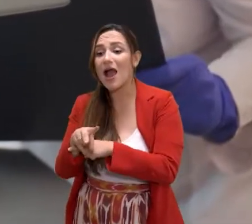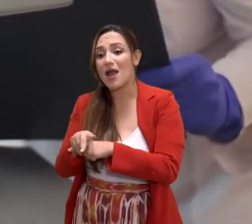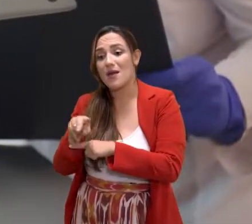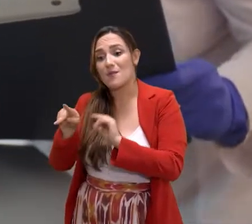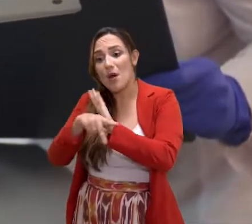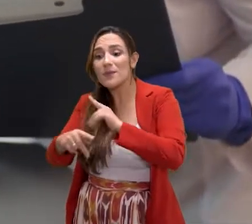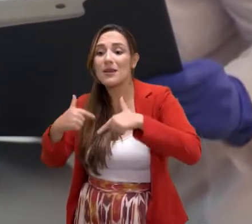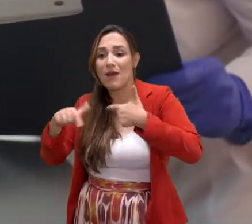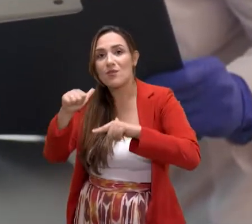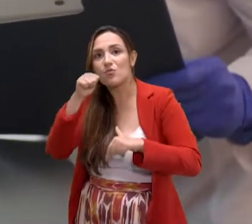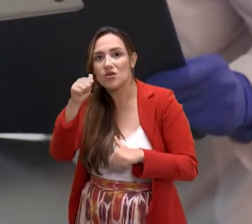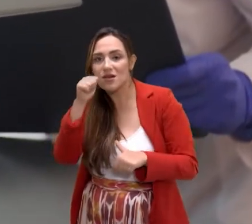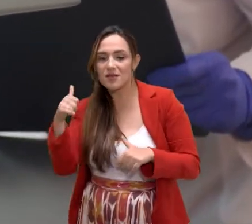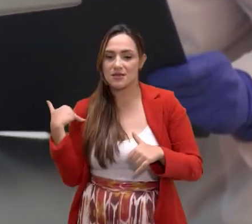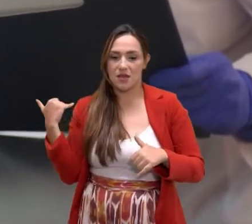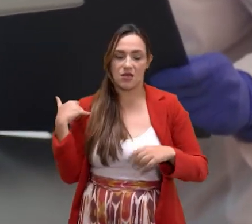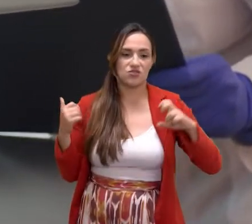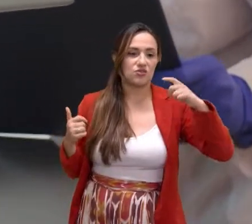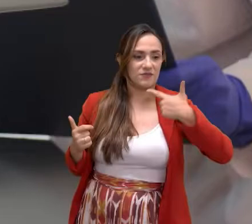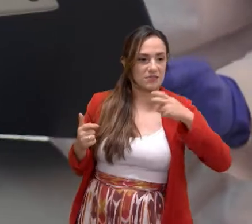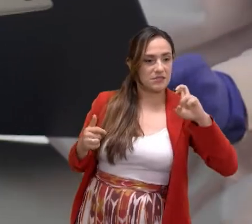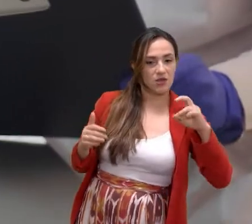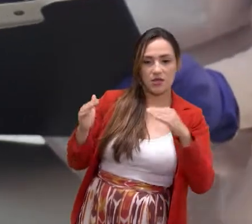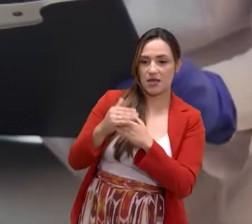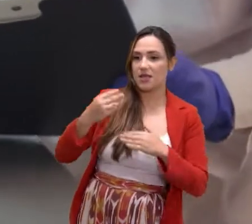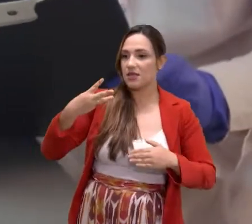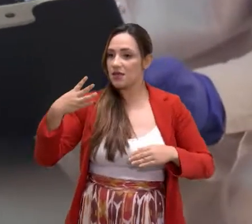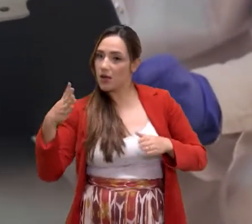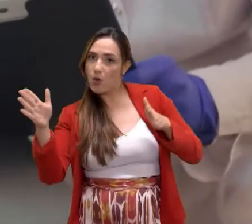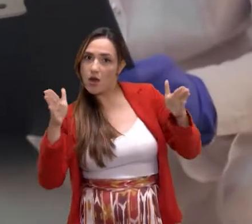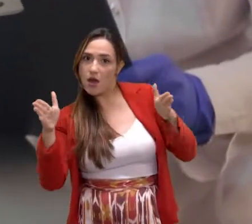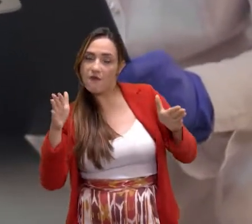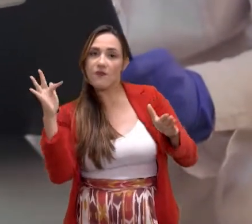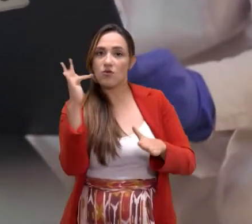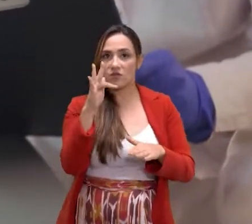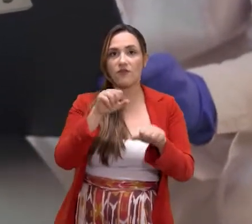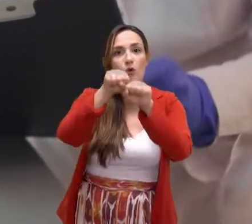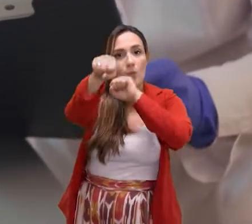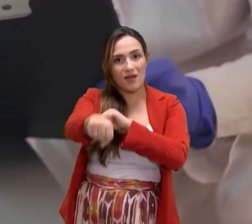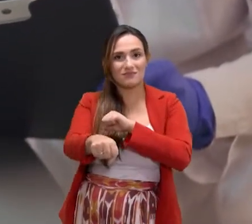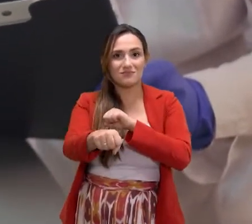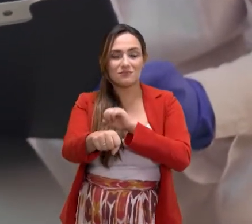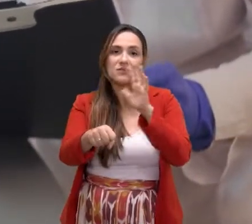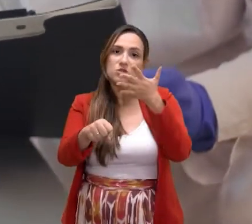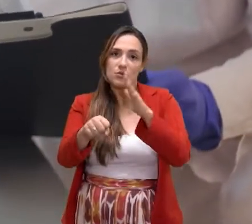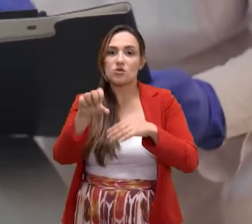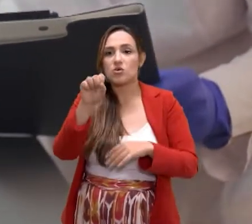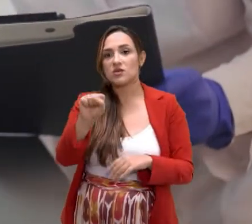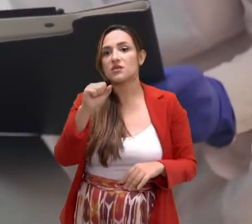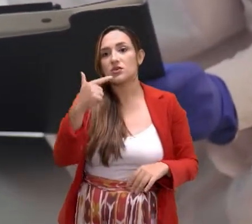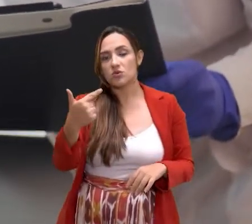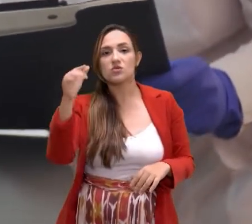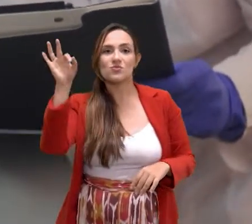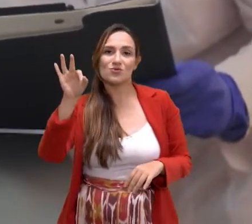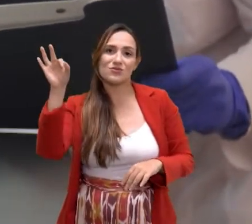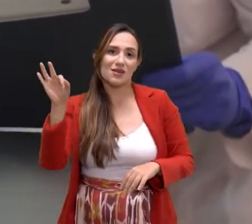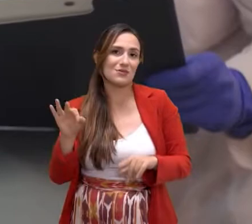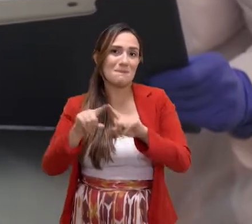que a empregabilidade de mulheres brasileiras de 25 a 34 anos com ensino superior é